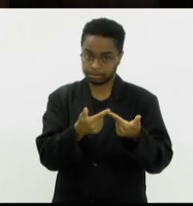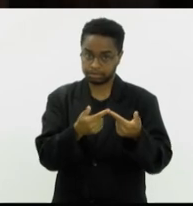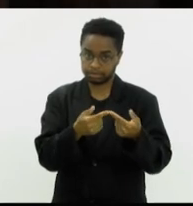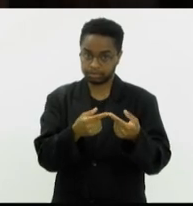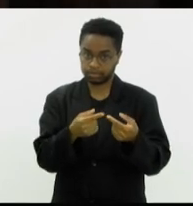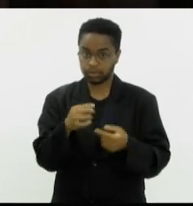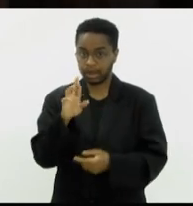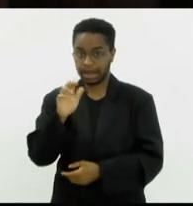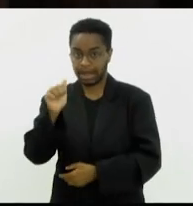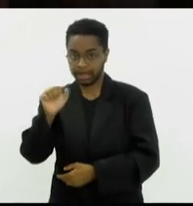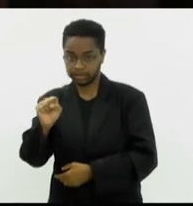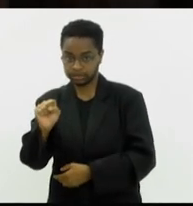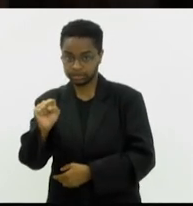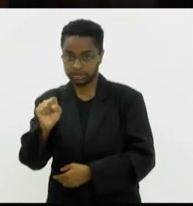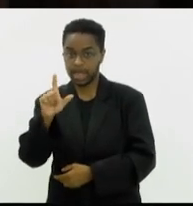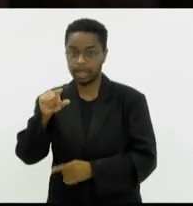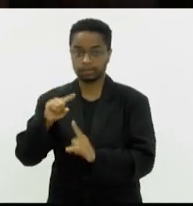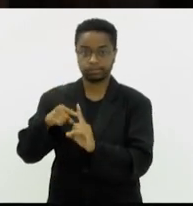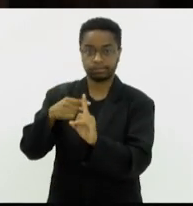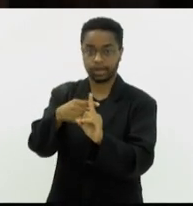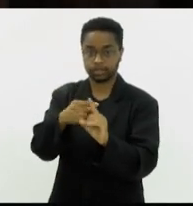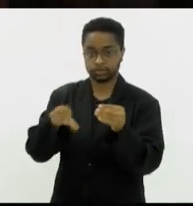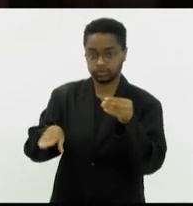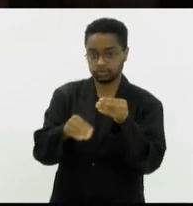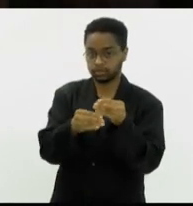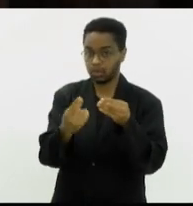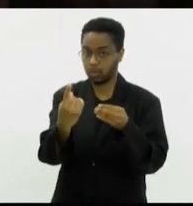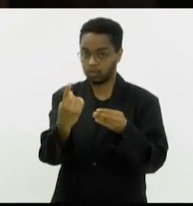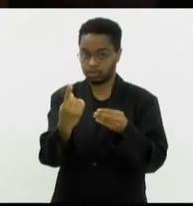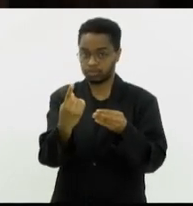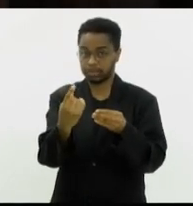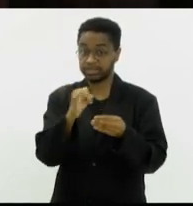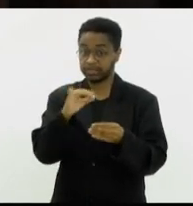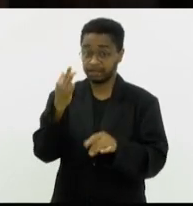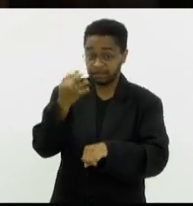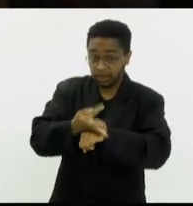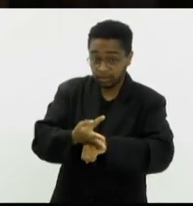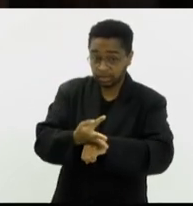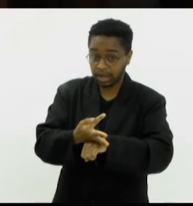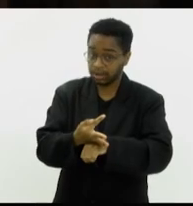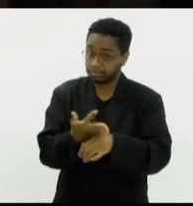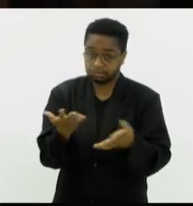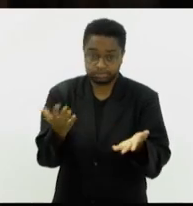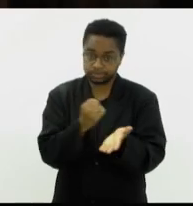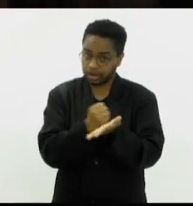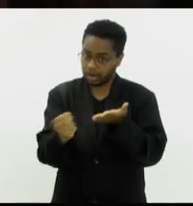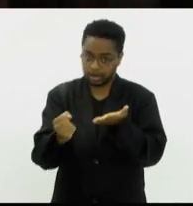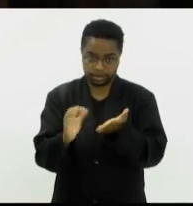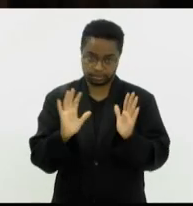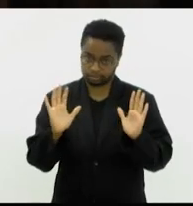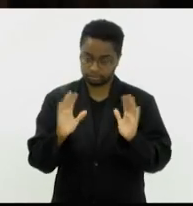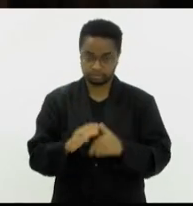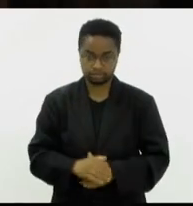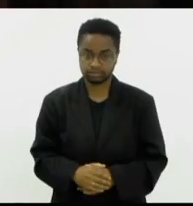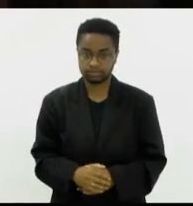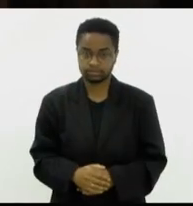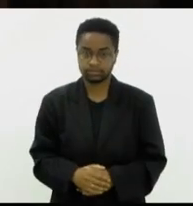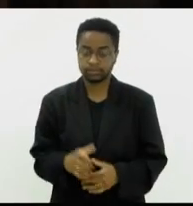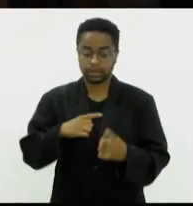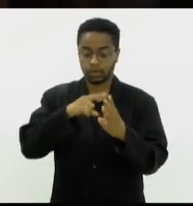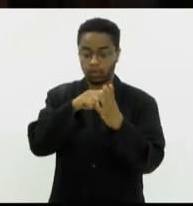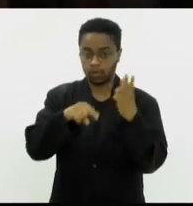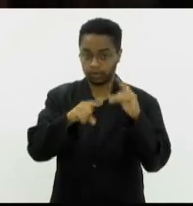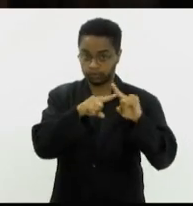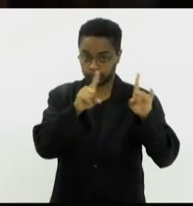Raj é um a mais a pessoa se inscreve se ela faltar senta e chora e começa a rezar Tá então vamos lá desses quatro